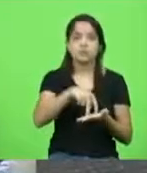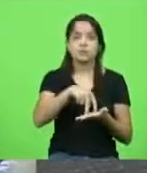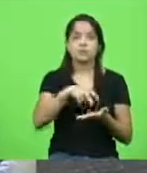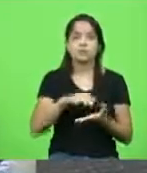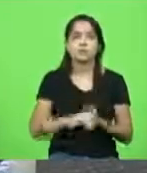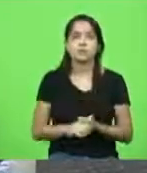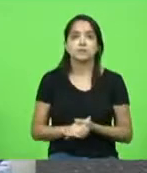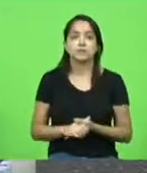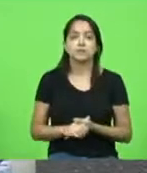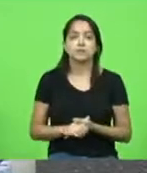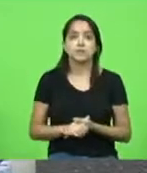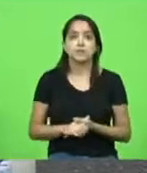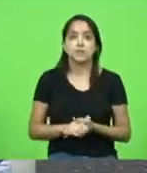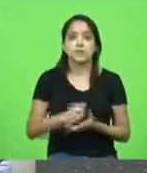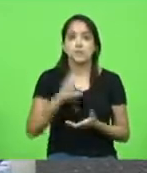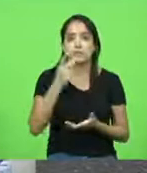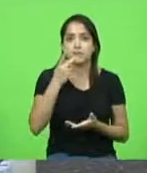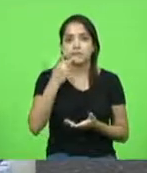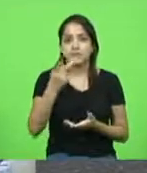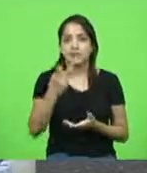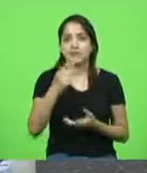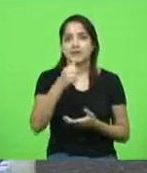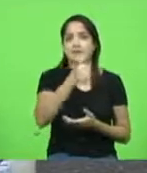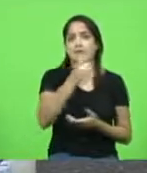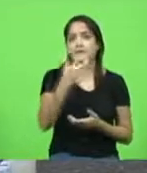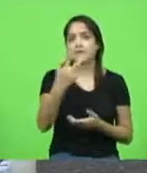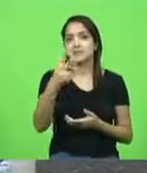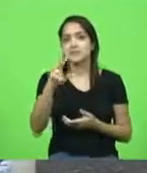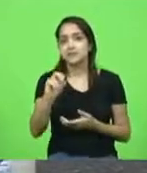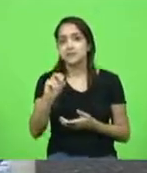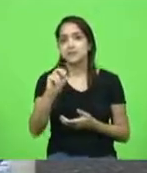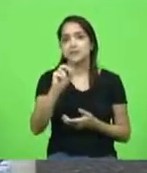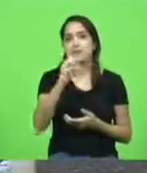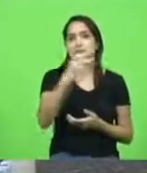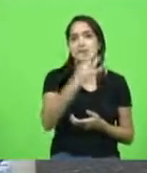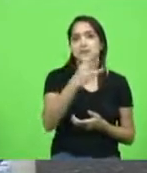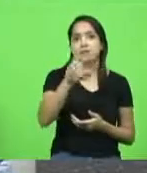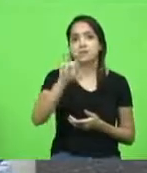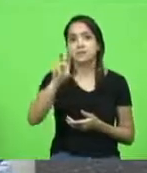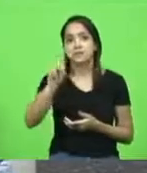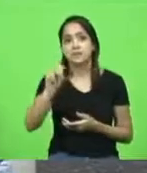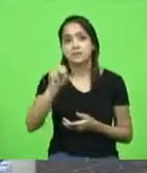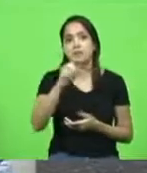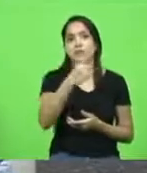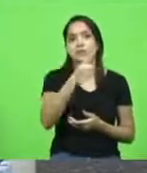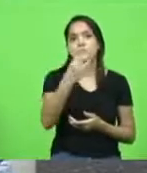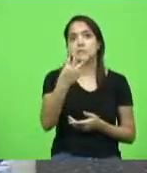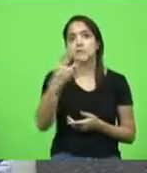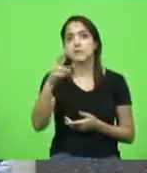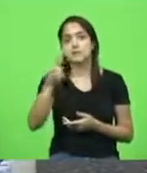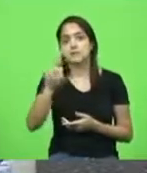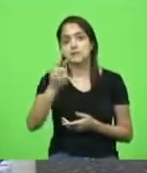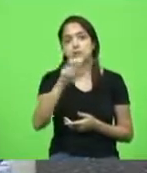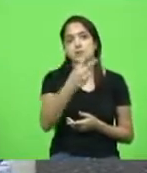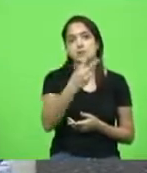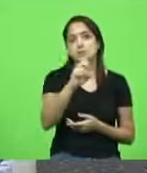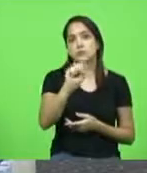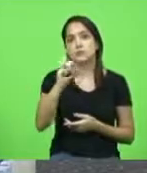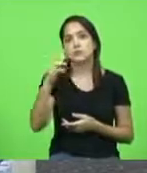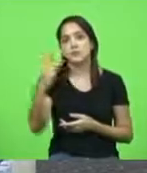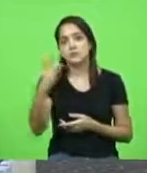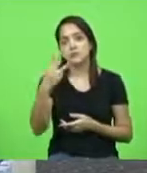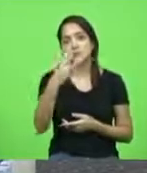é para falar da 120 da 350 da 13528 três da